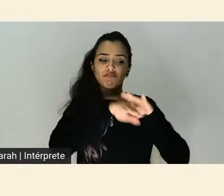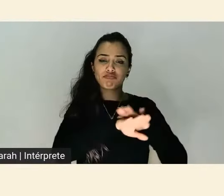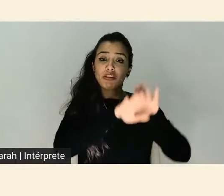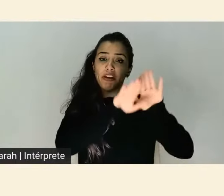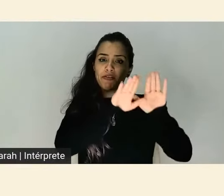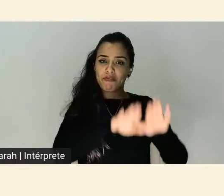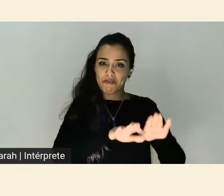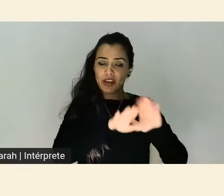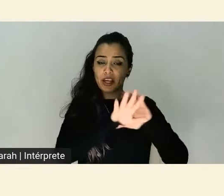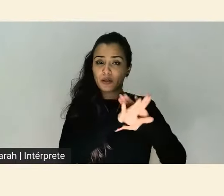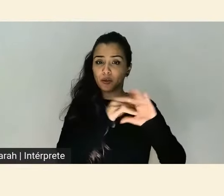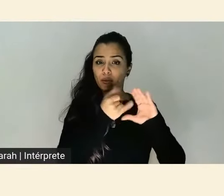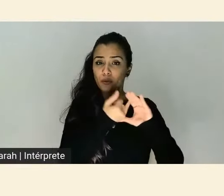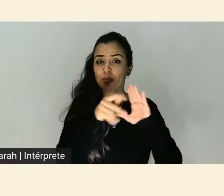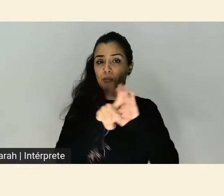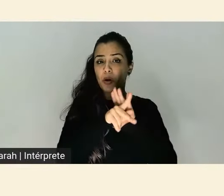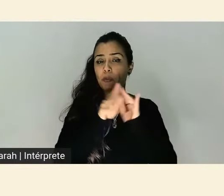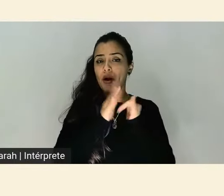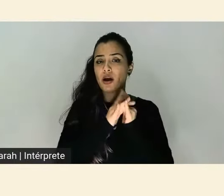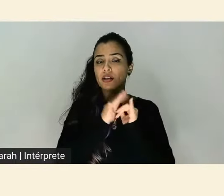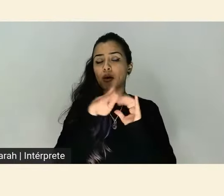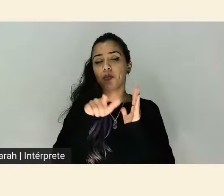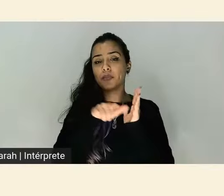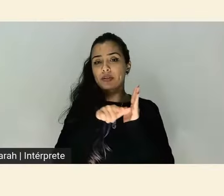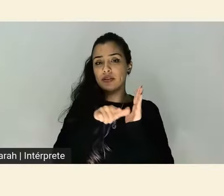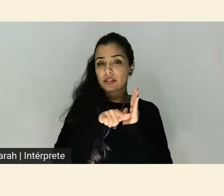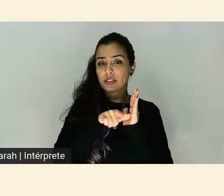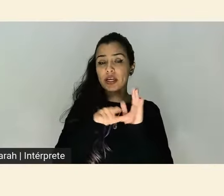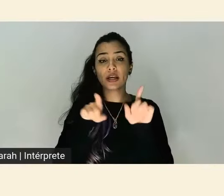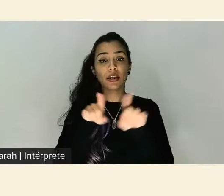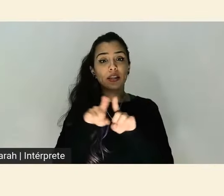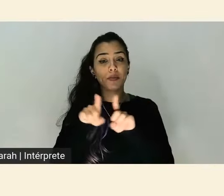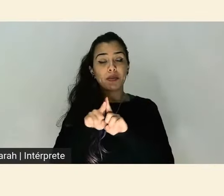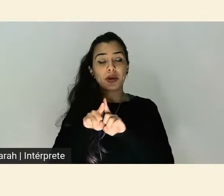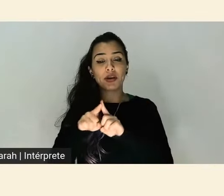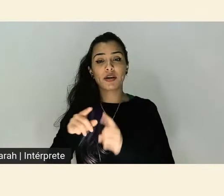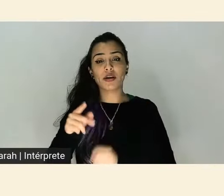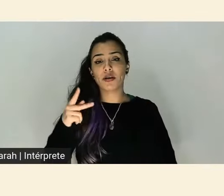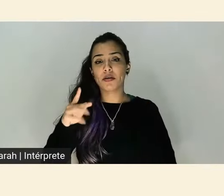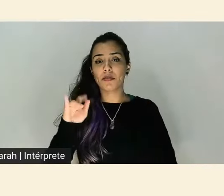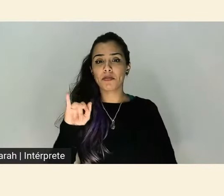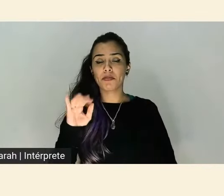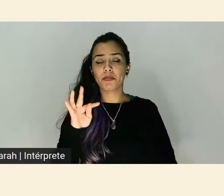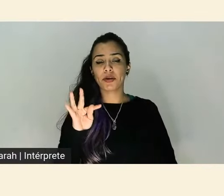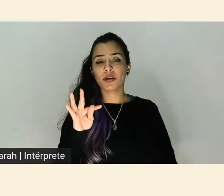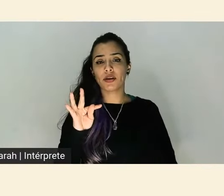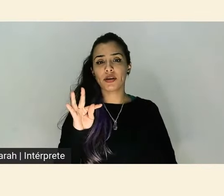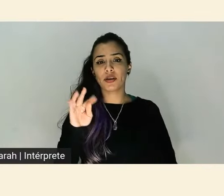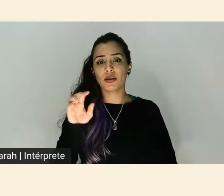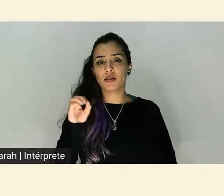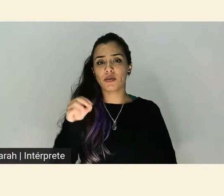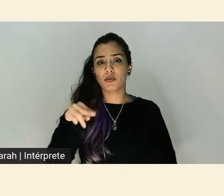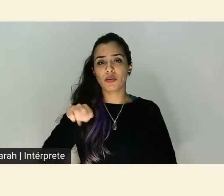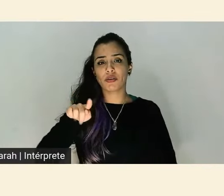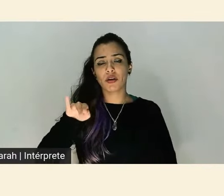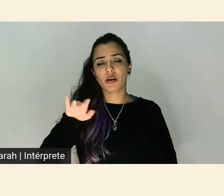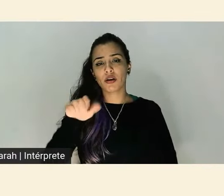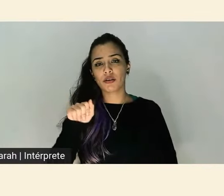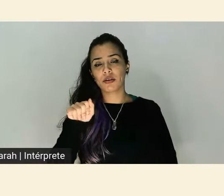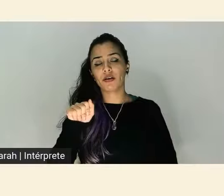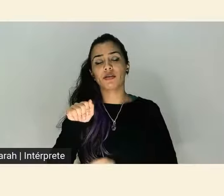do Instituto Moreira Salles, também da Pinacoteca e do Museu de Arte Contemporânea da